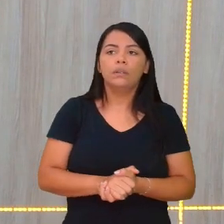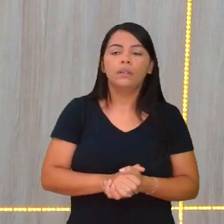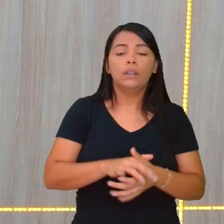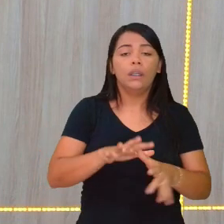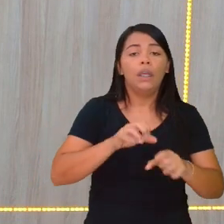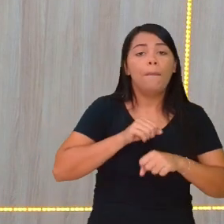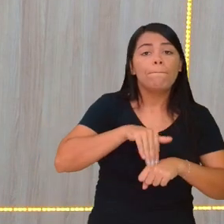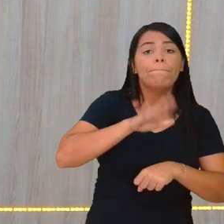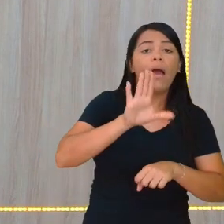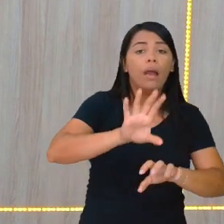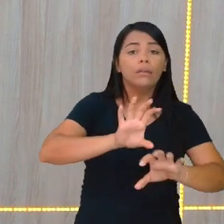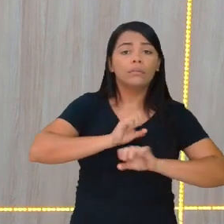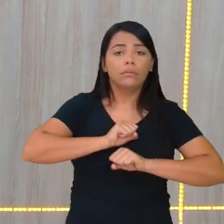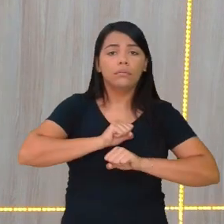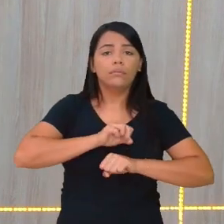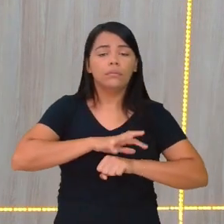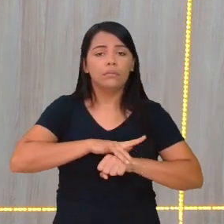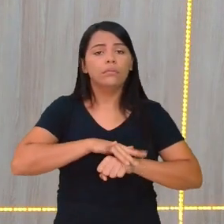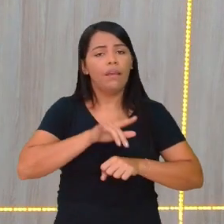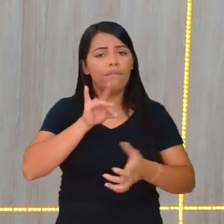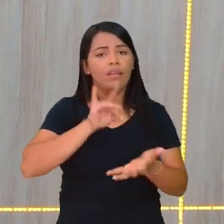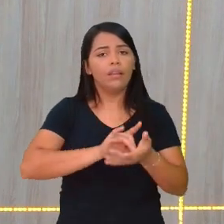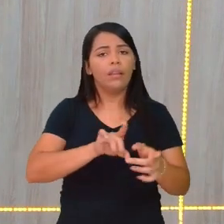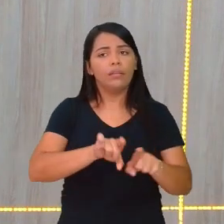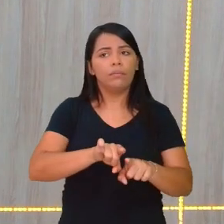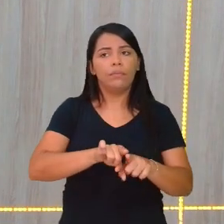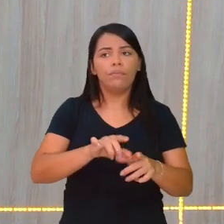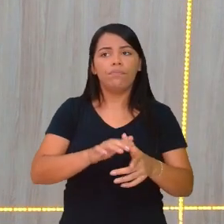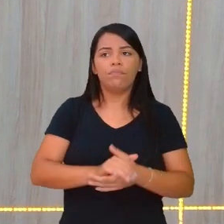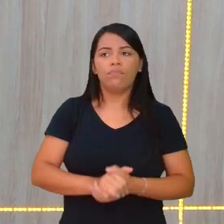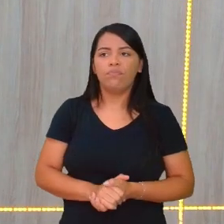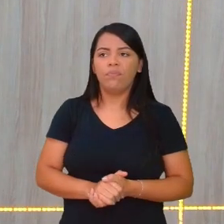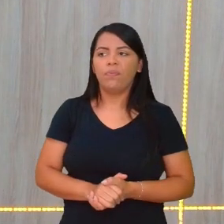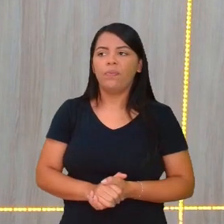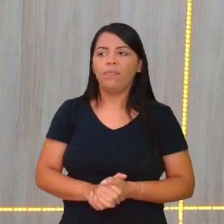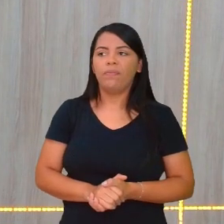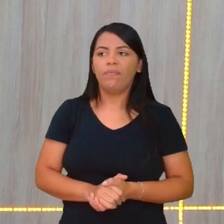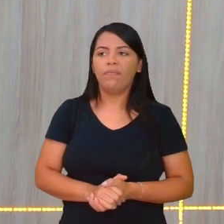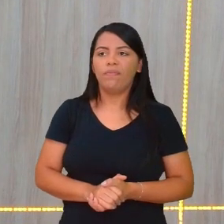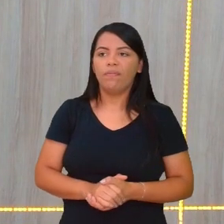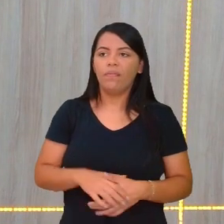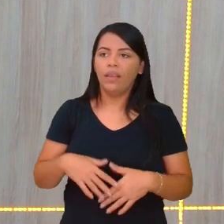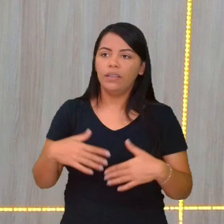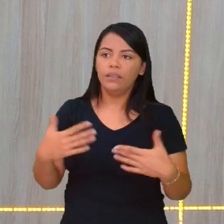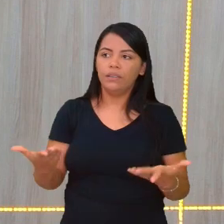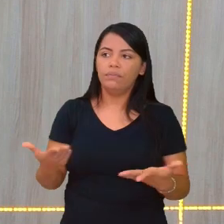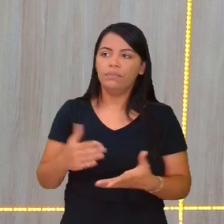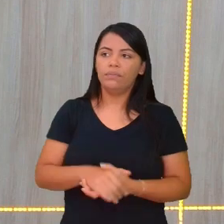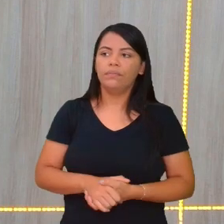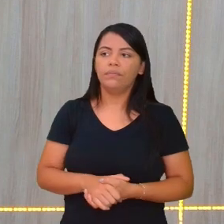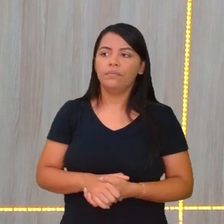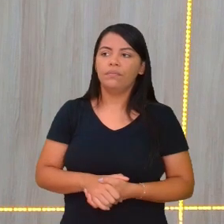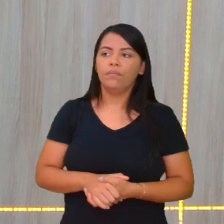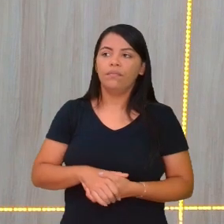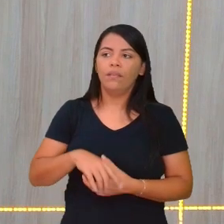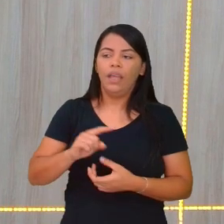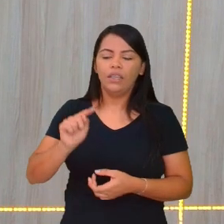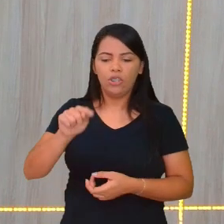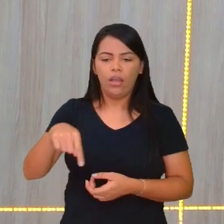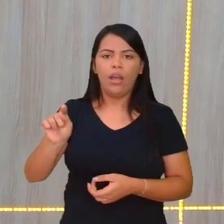casos. É verdade. Gente, esta é a questão